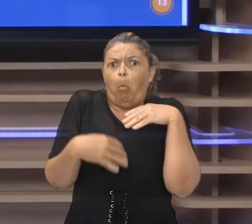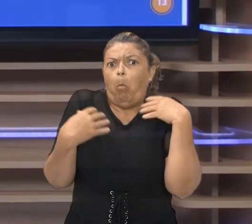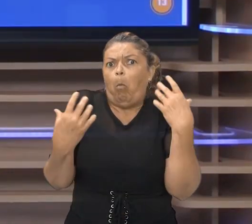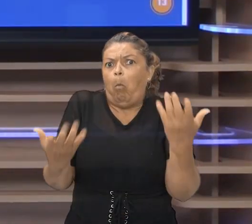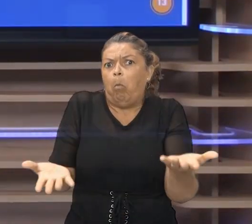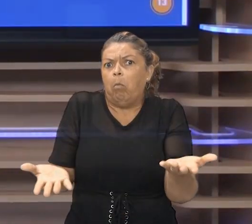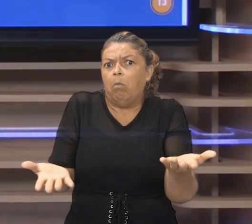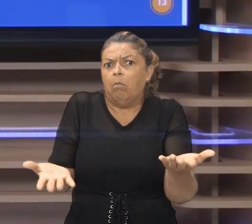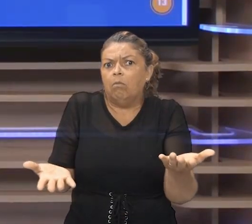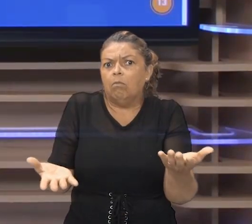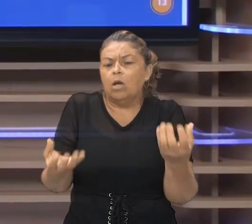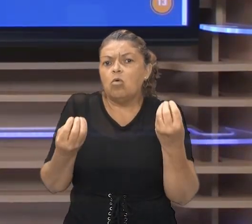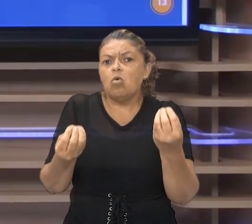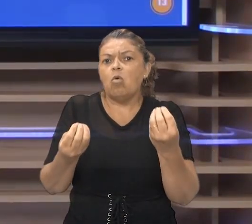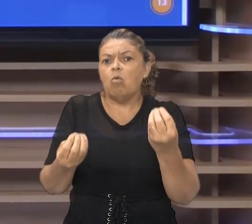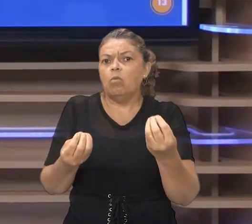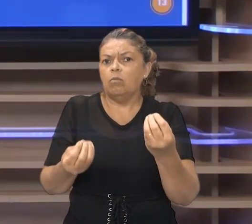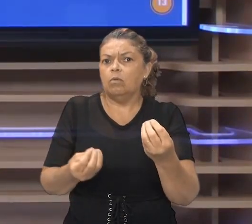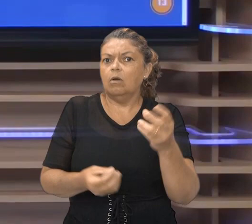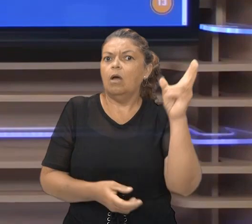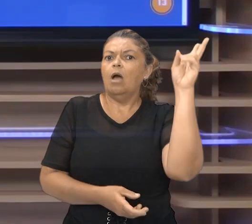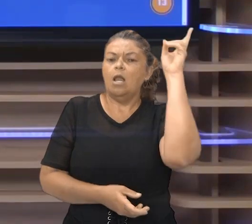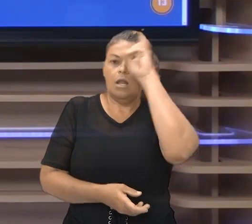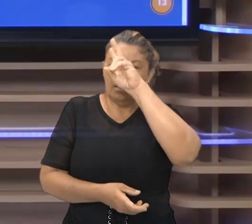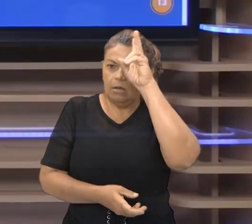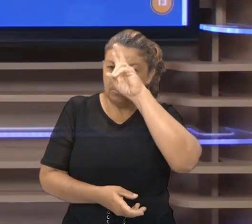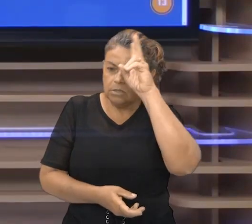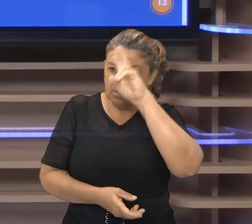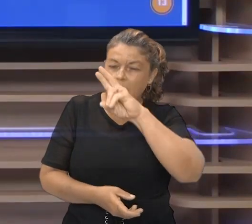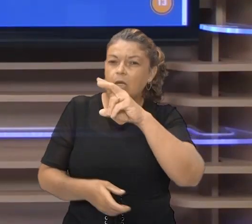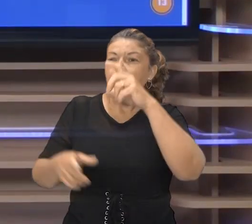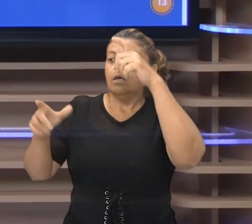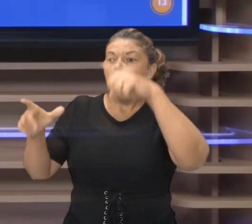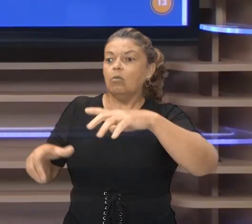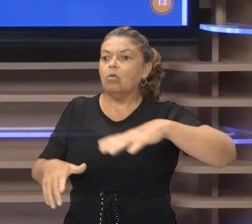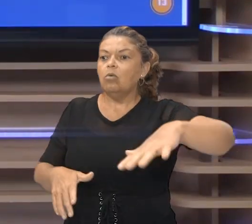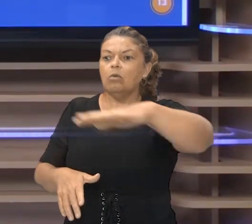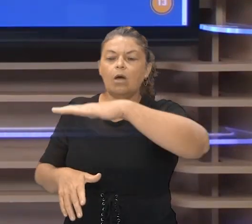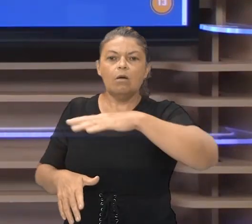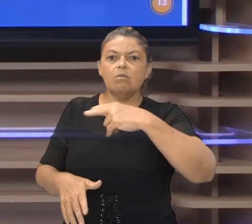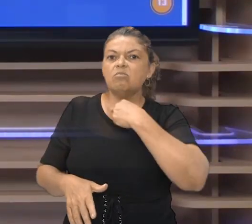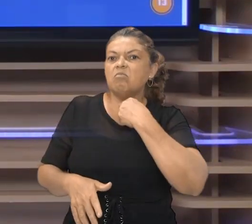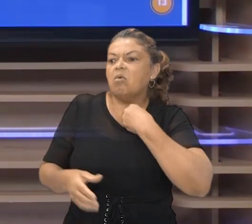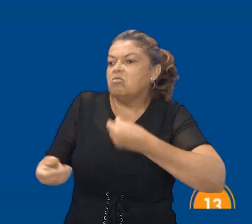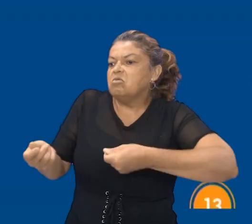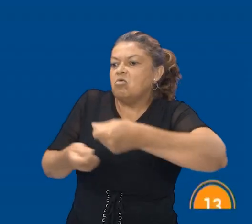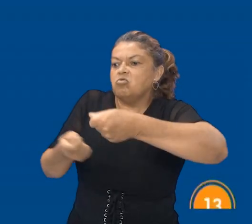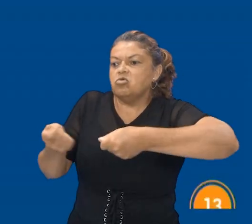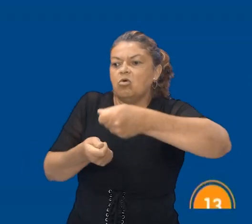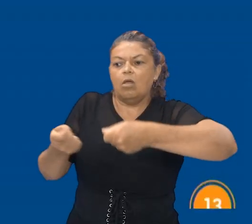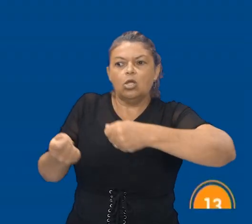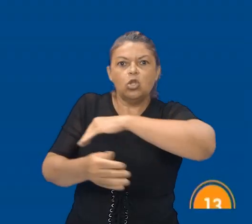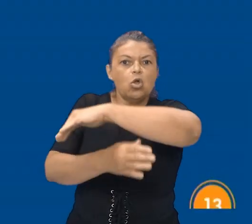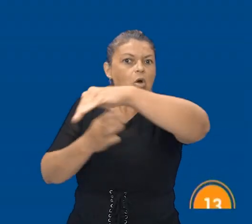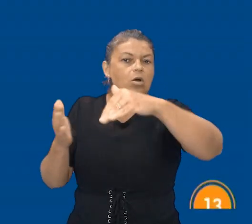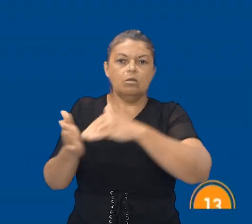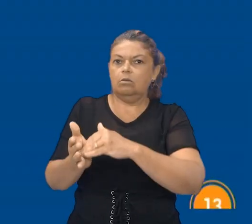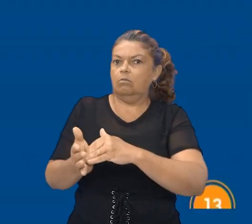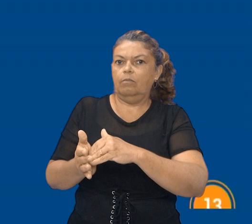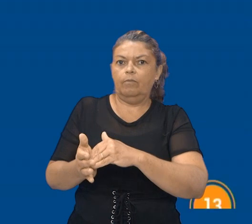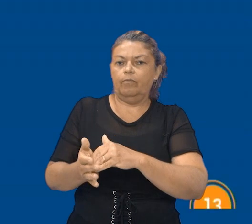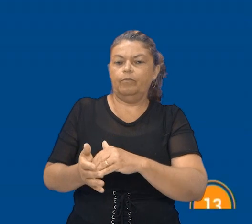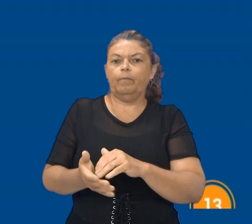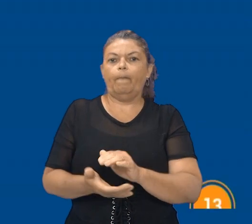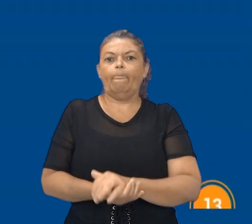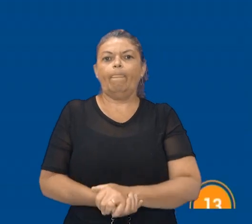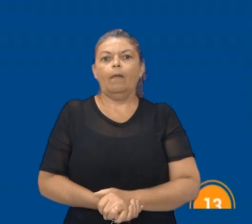controlar nada. E lembre-se que o território ficou tão grande que não havia como controlar totalmente, tá bom? Êxodo rural,